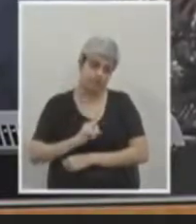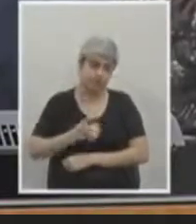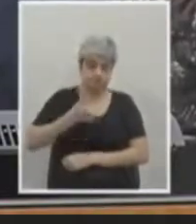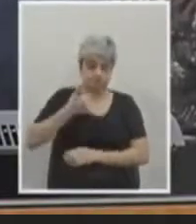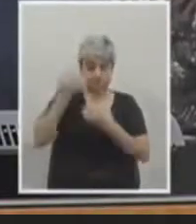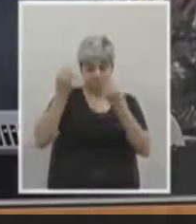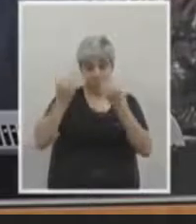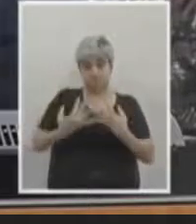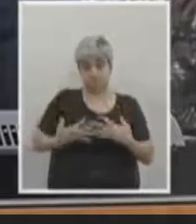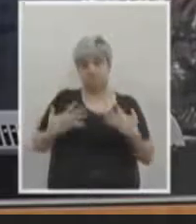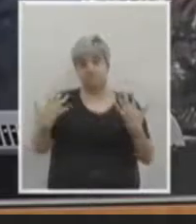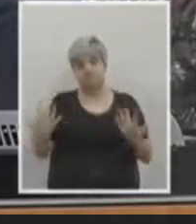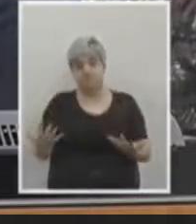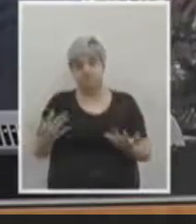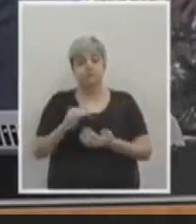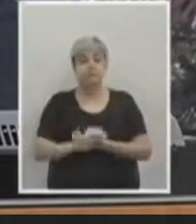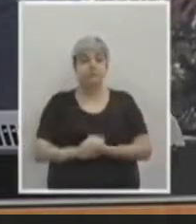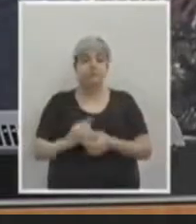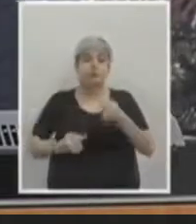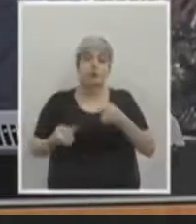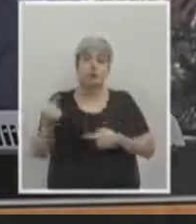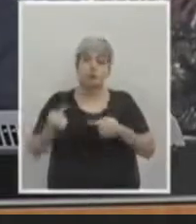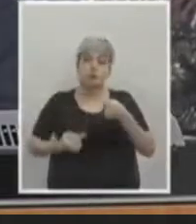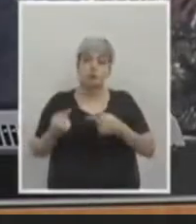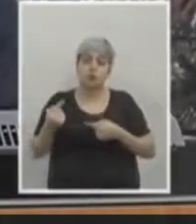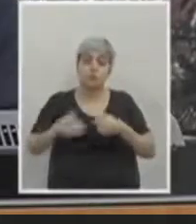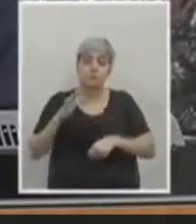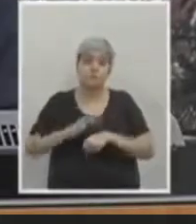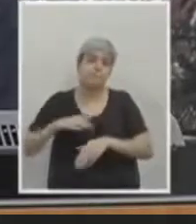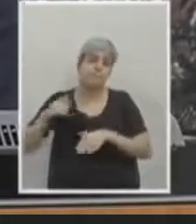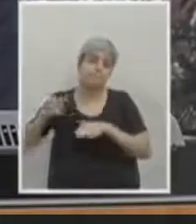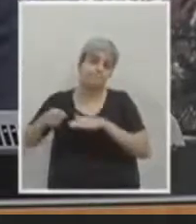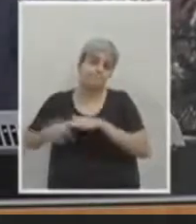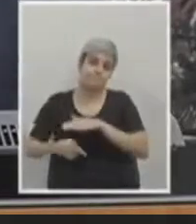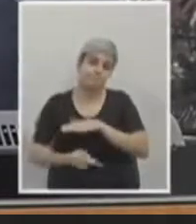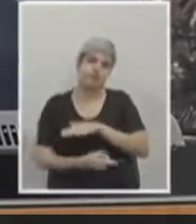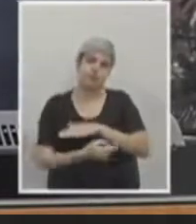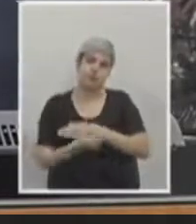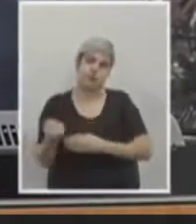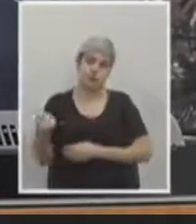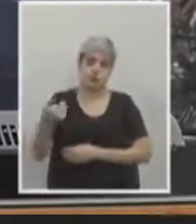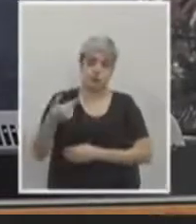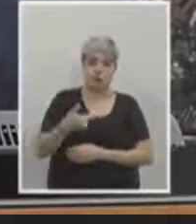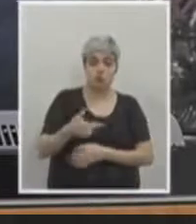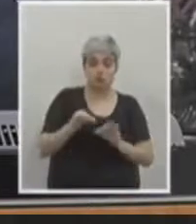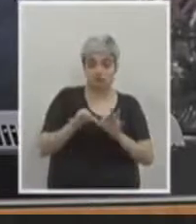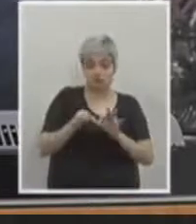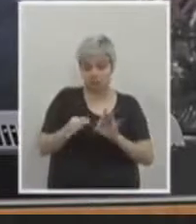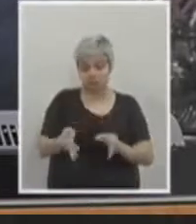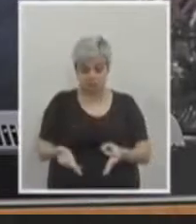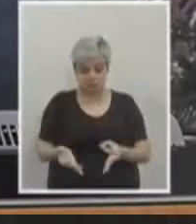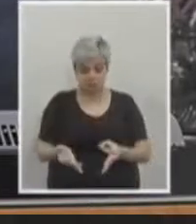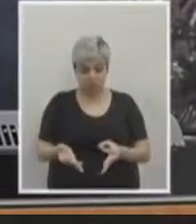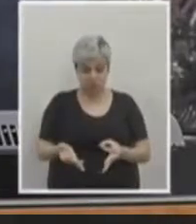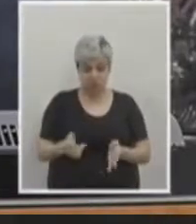aqui. Então, a discussão ela é muito mais profunda do que simplesmente uma nota